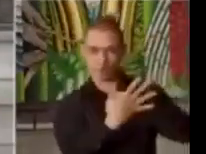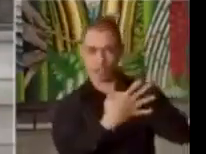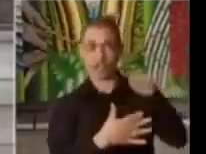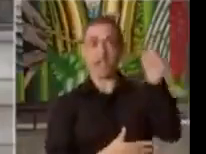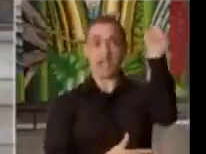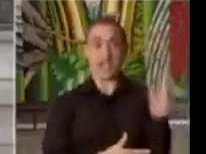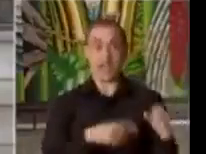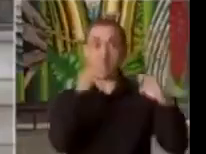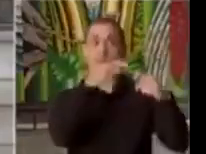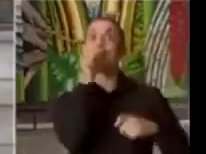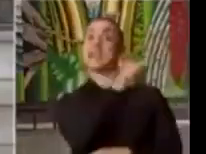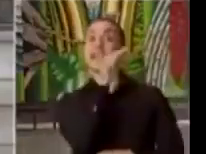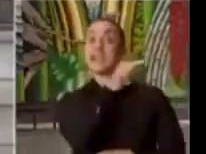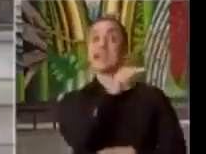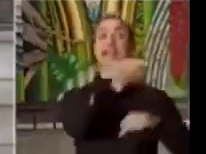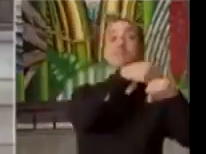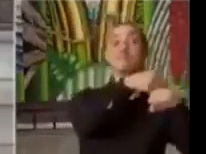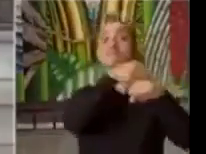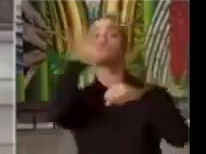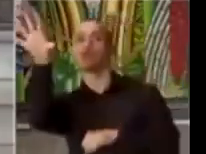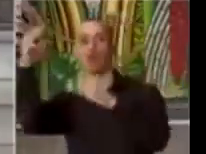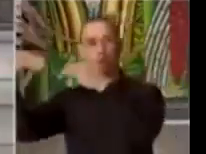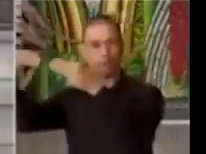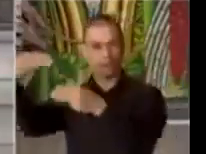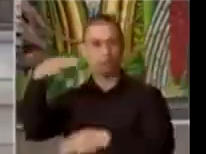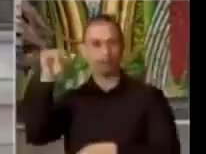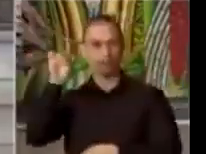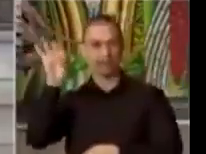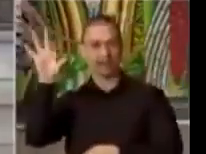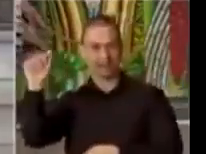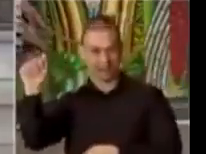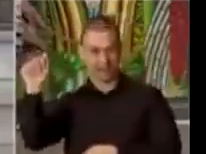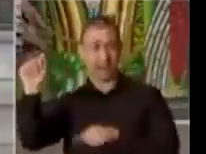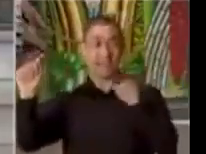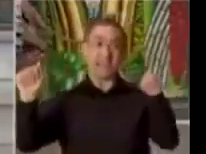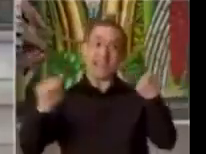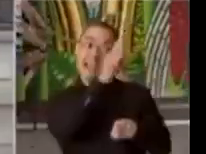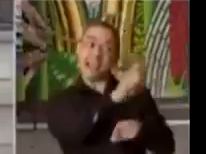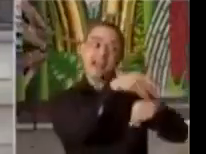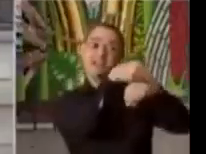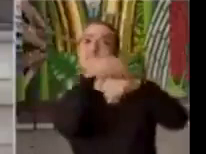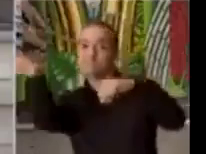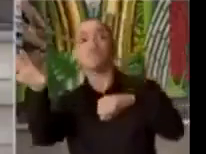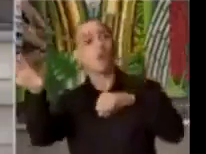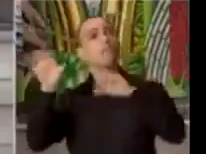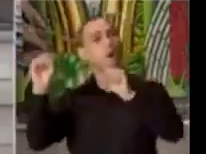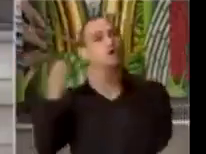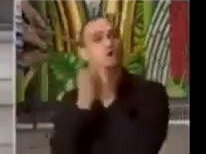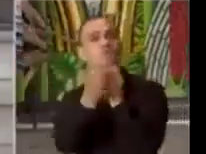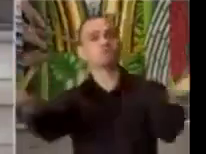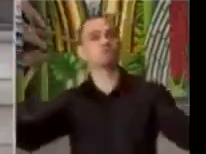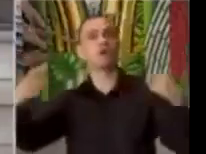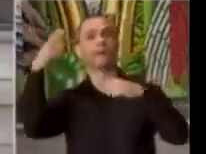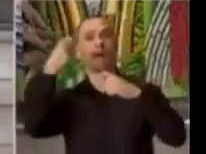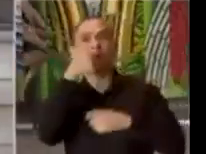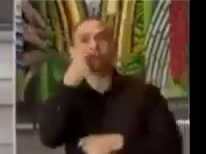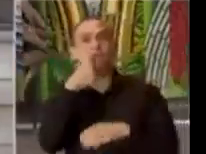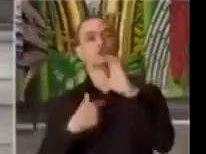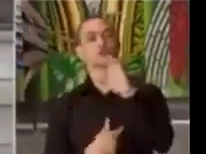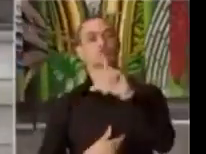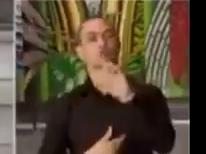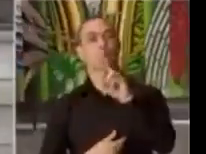que sugeriu que recomendou ao ministro da saúde Luiz Henrique mandetta que distribui-se o medicamento